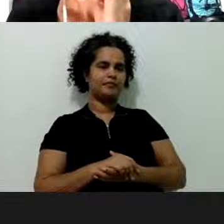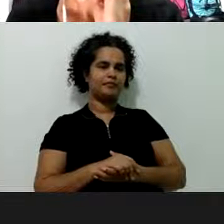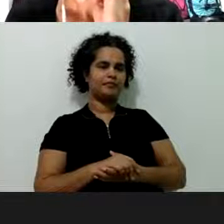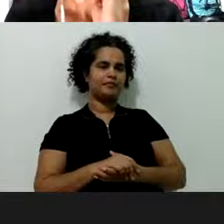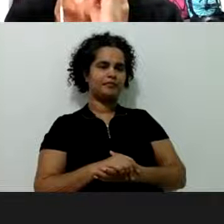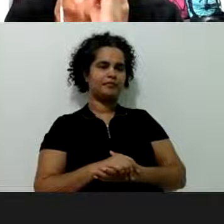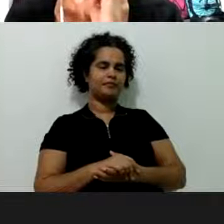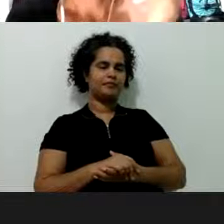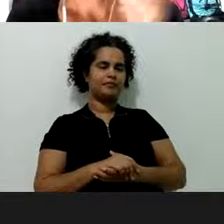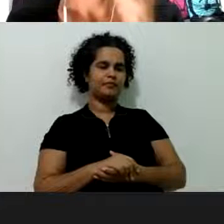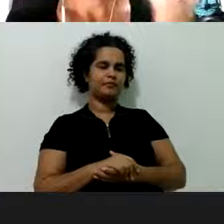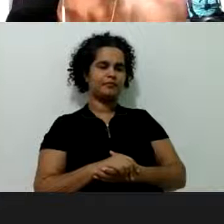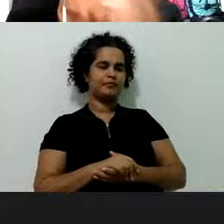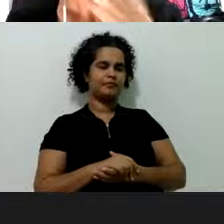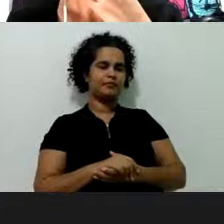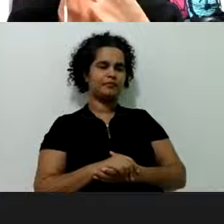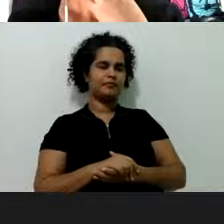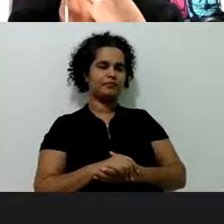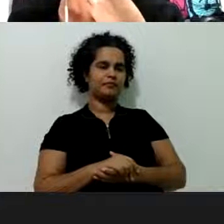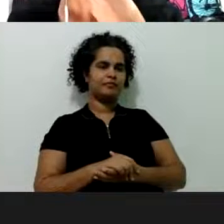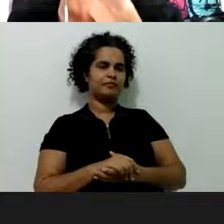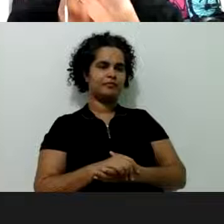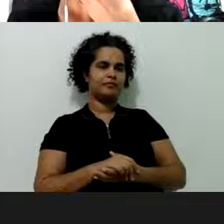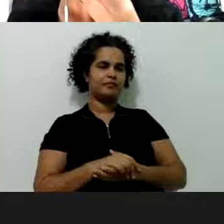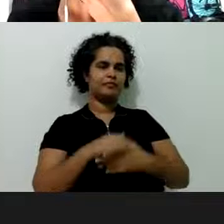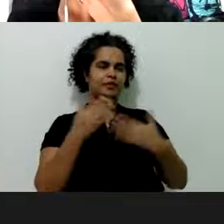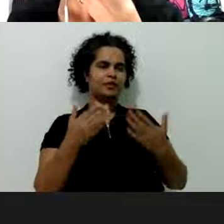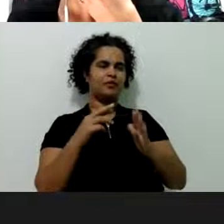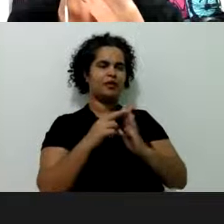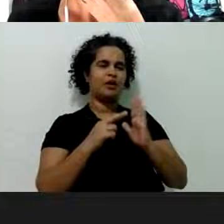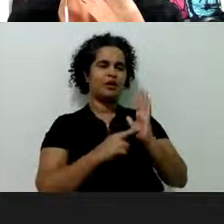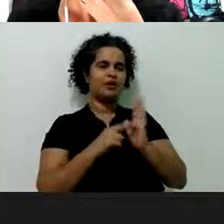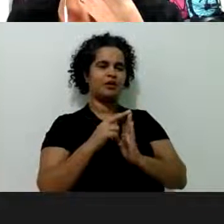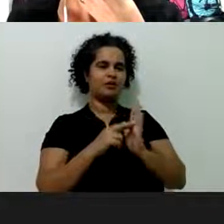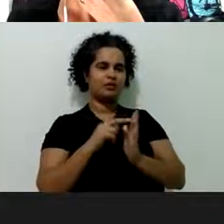não uma regra, mas assim,